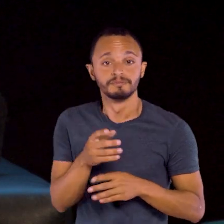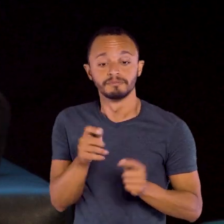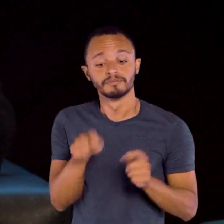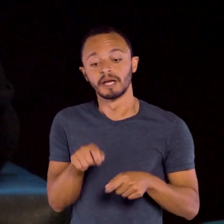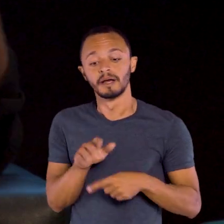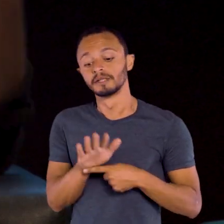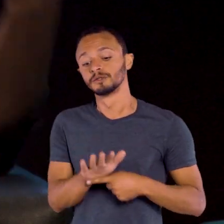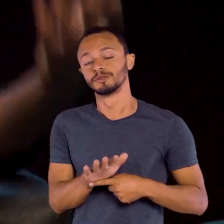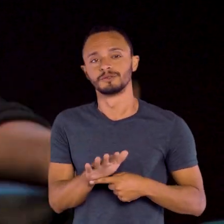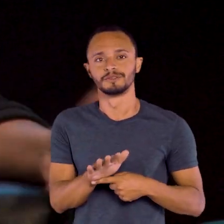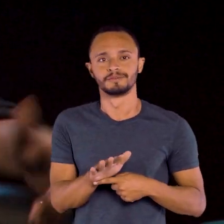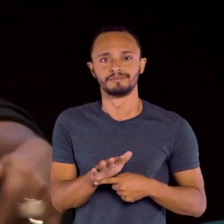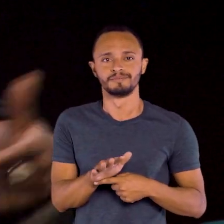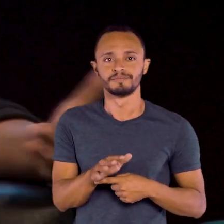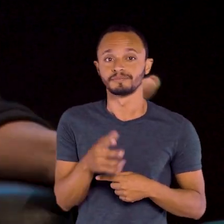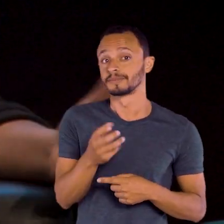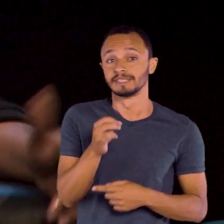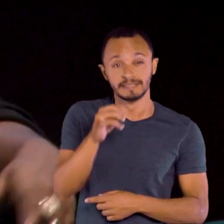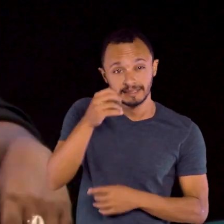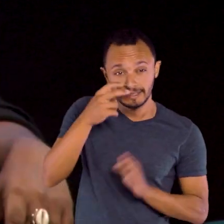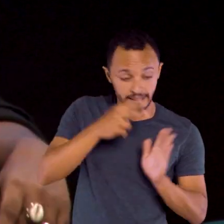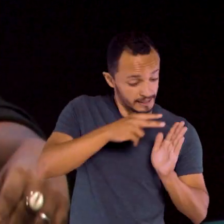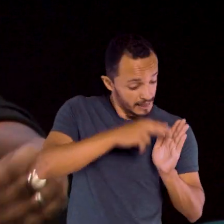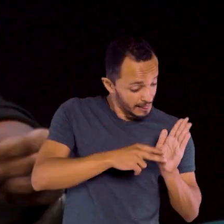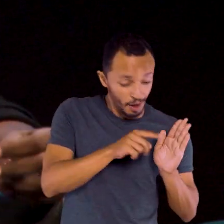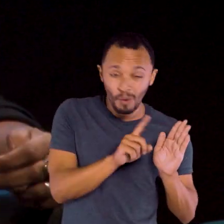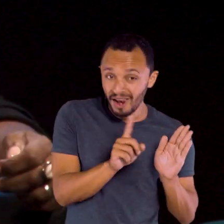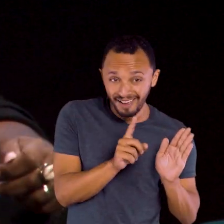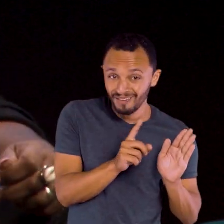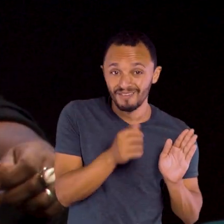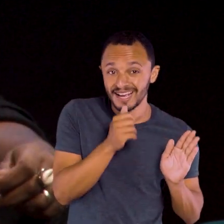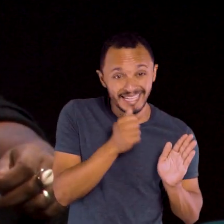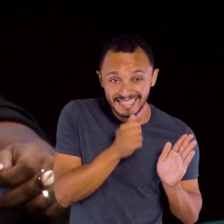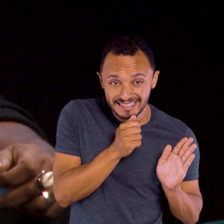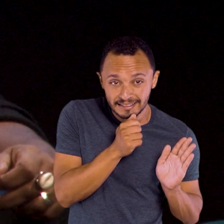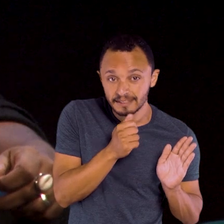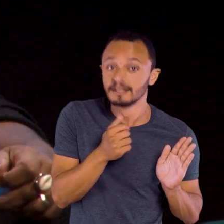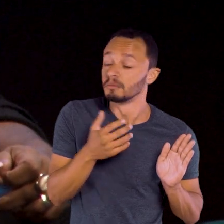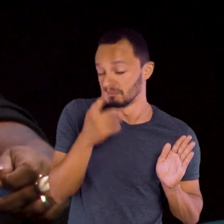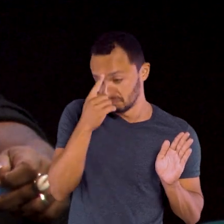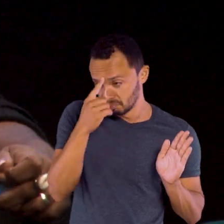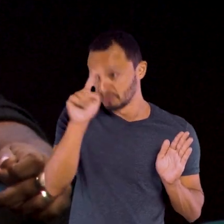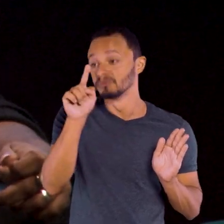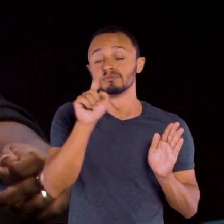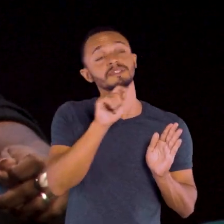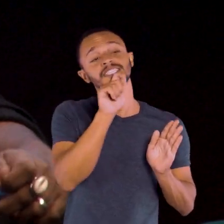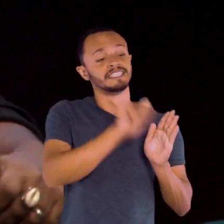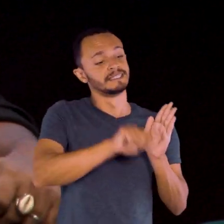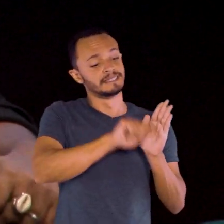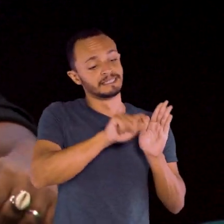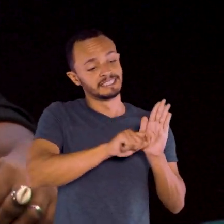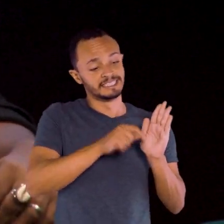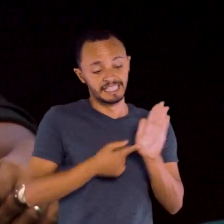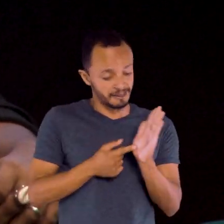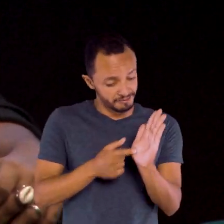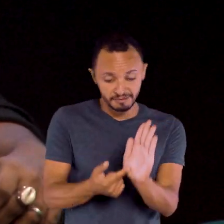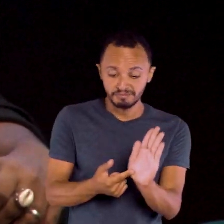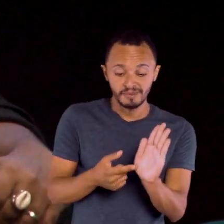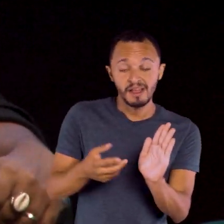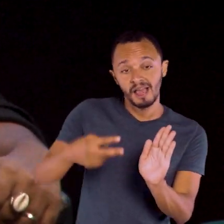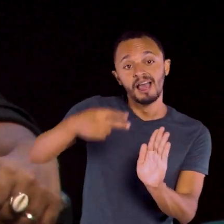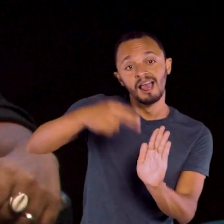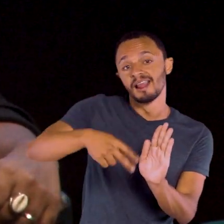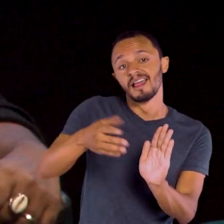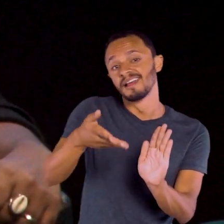Se existe uma história que você não leu, vai lá e escreve. Então, é mais ou menos isso que eu tento fazer. Eu